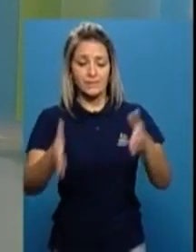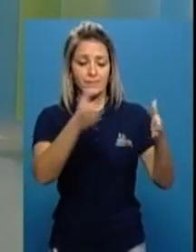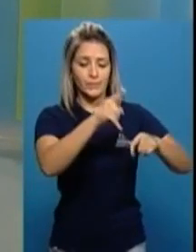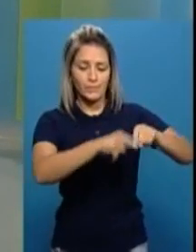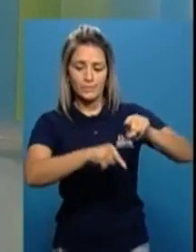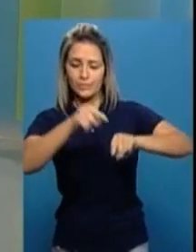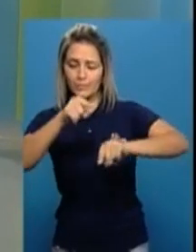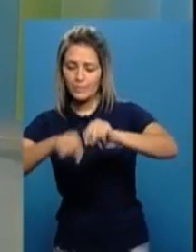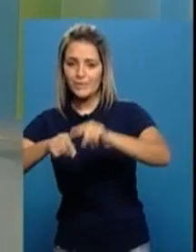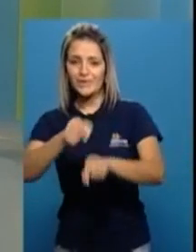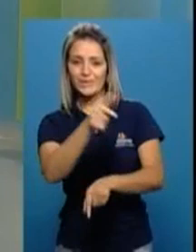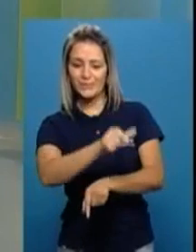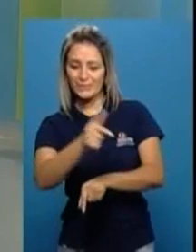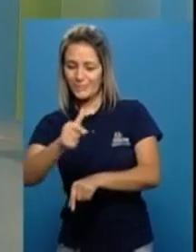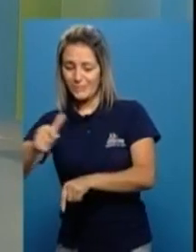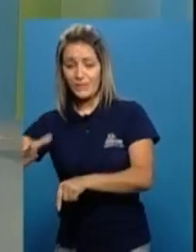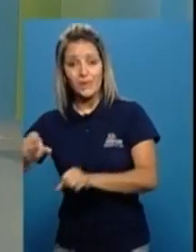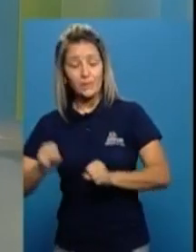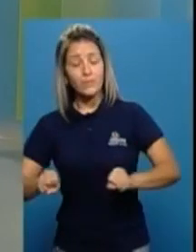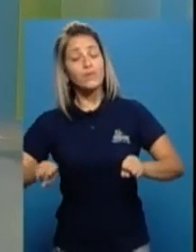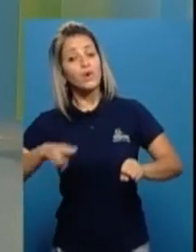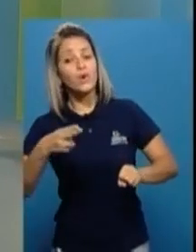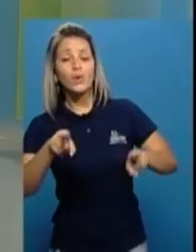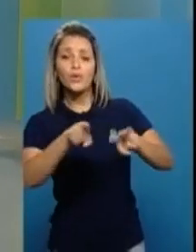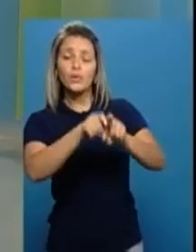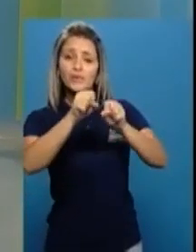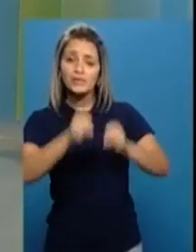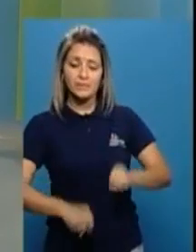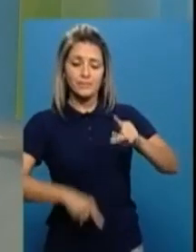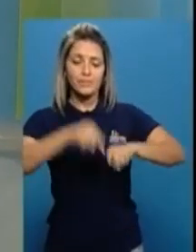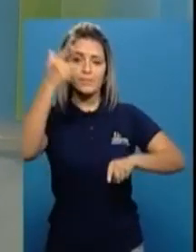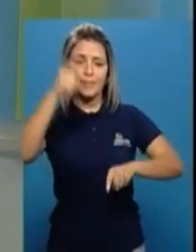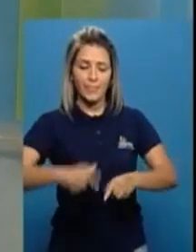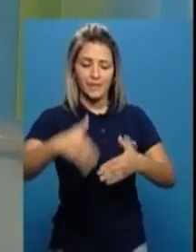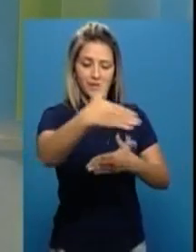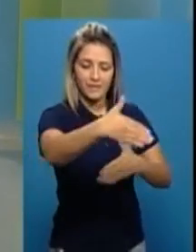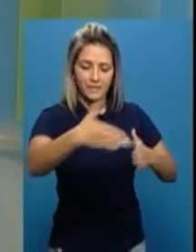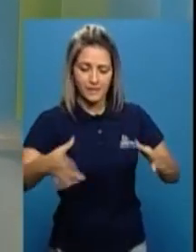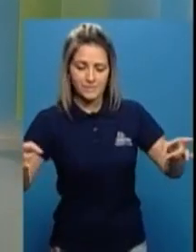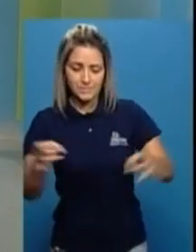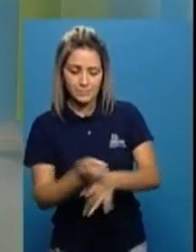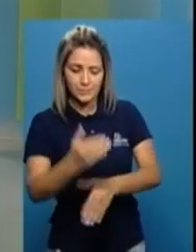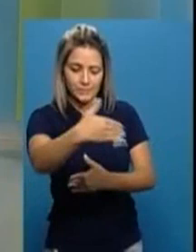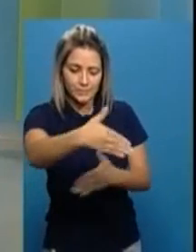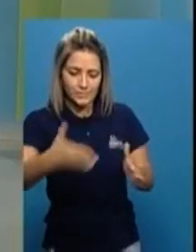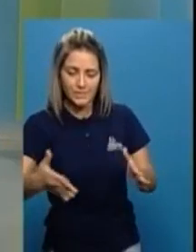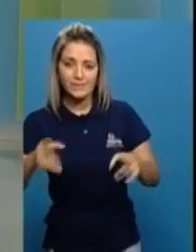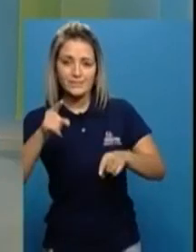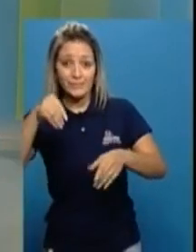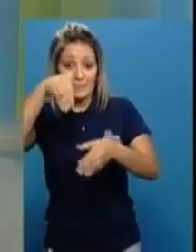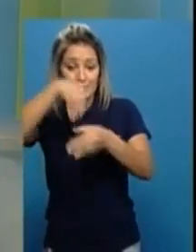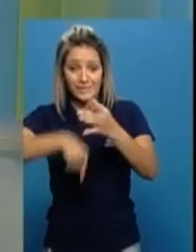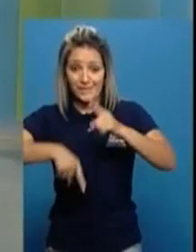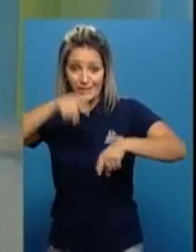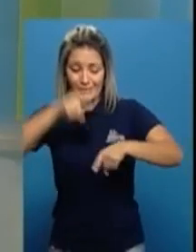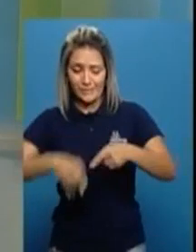repetitivos em massa ou repetitivos em lotes. O processo de produção